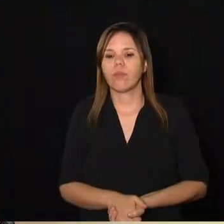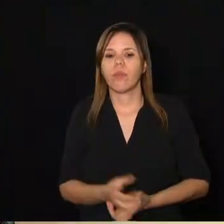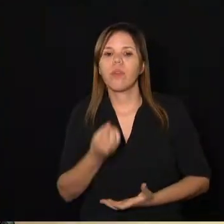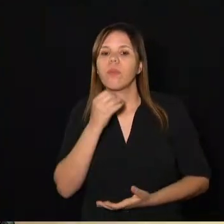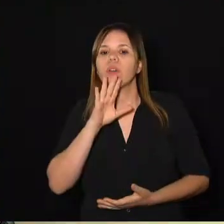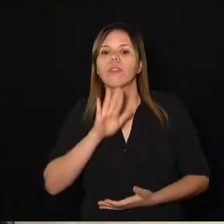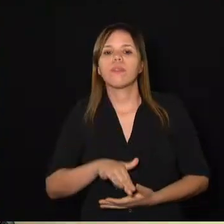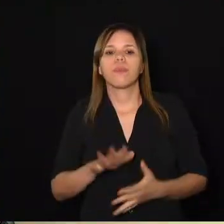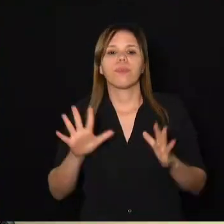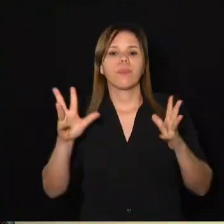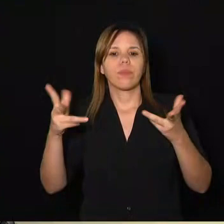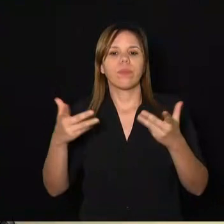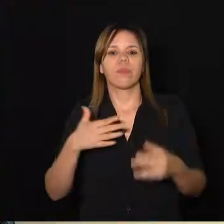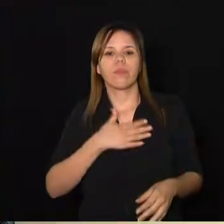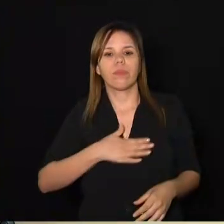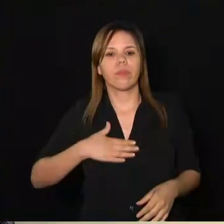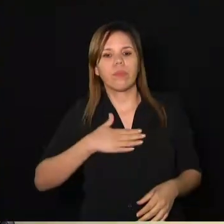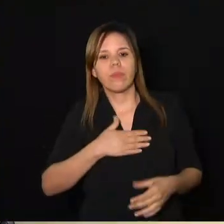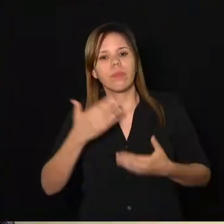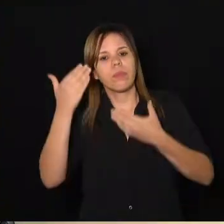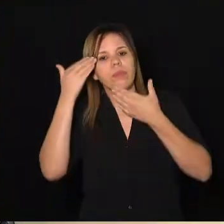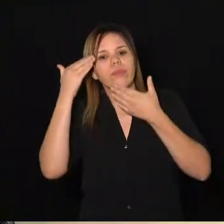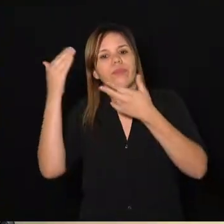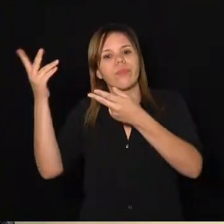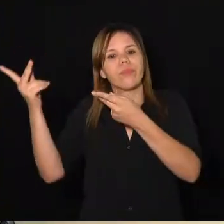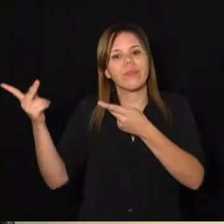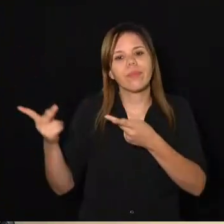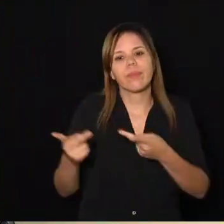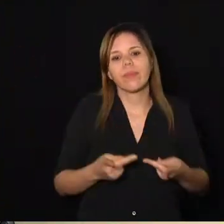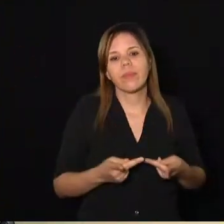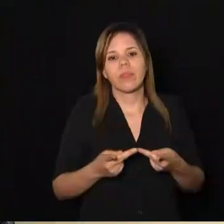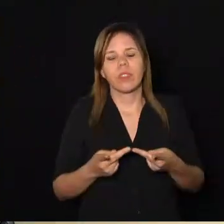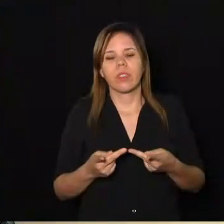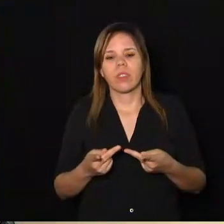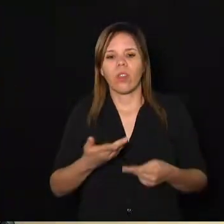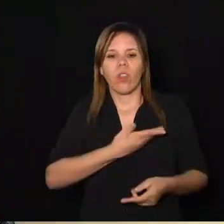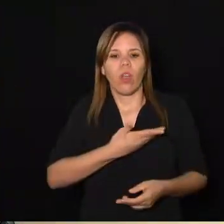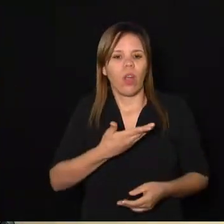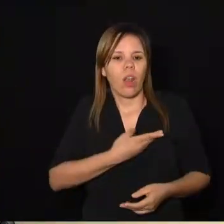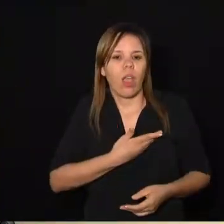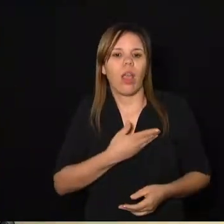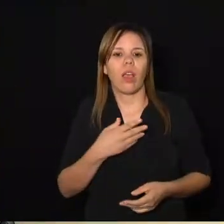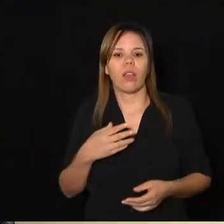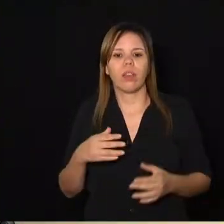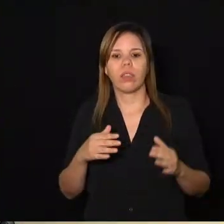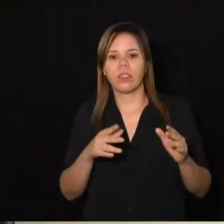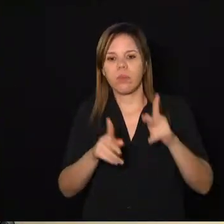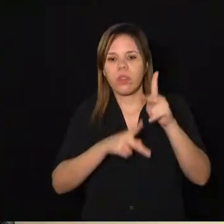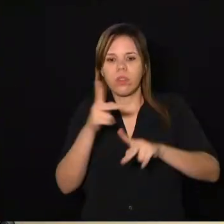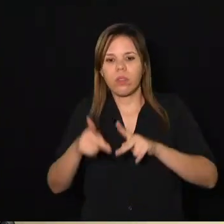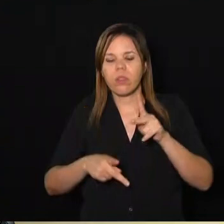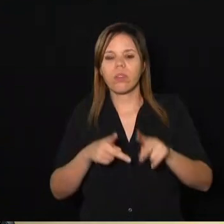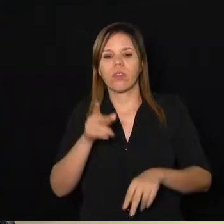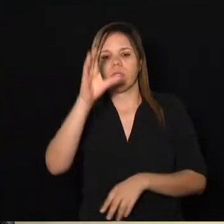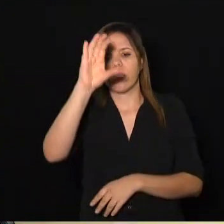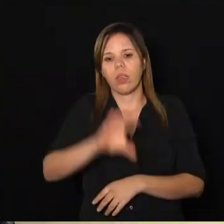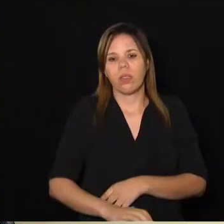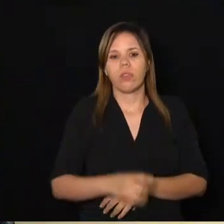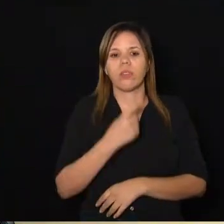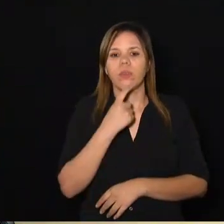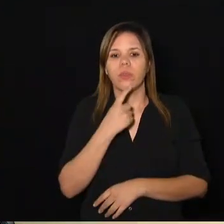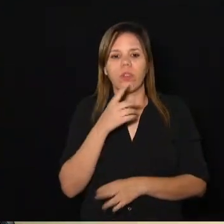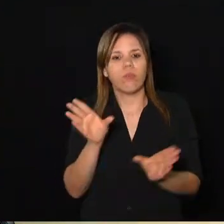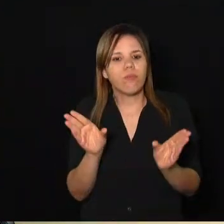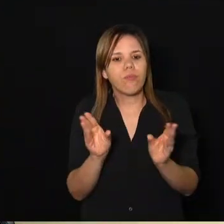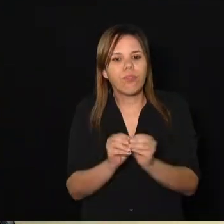tarde a todos gostaria de agradecer o convite a todos os colegas que estão aqui moradores de Campinas tá serei breve